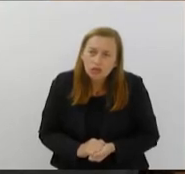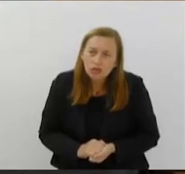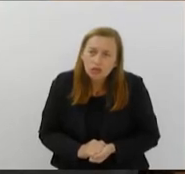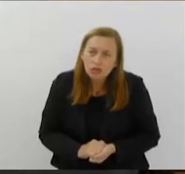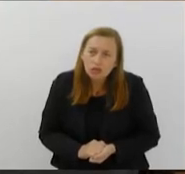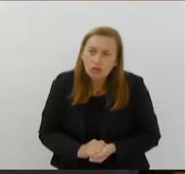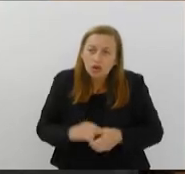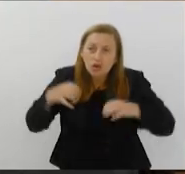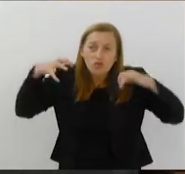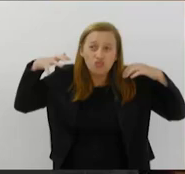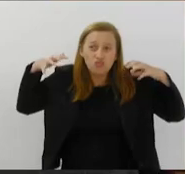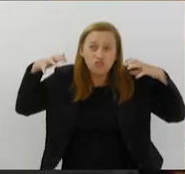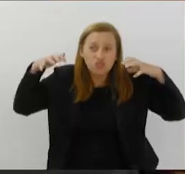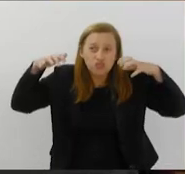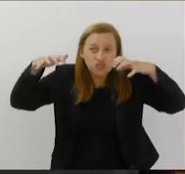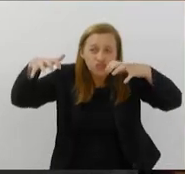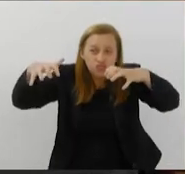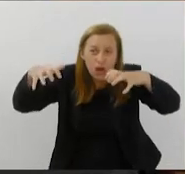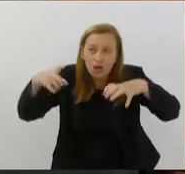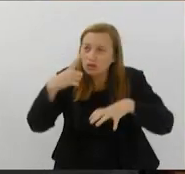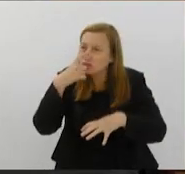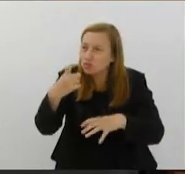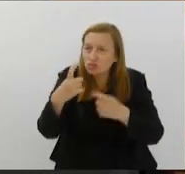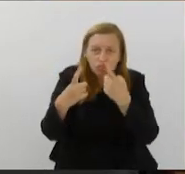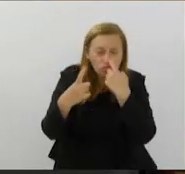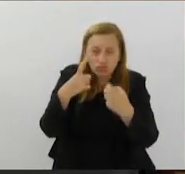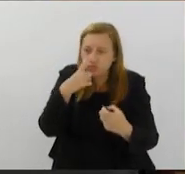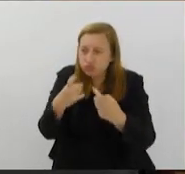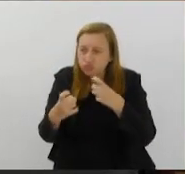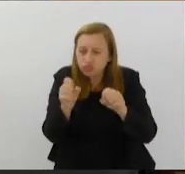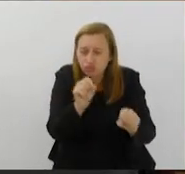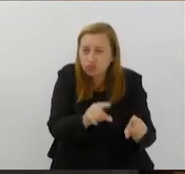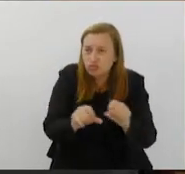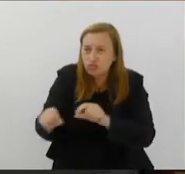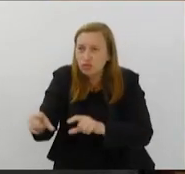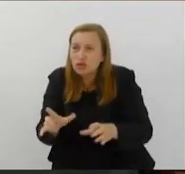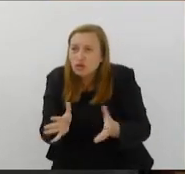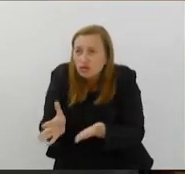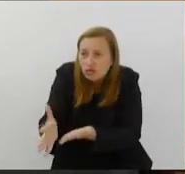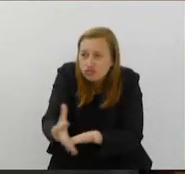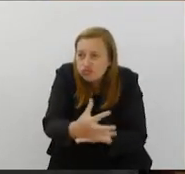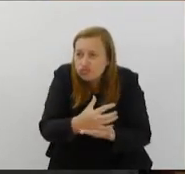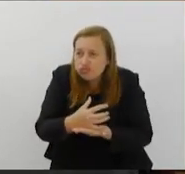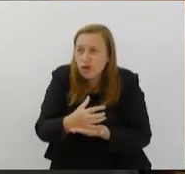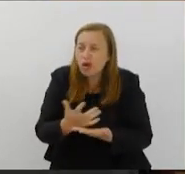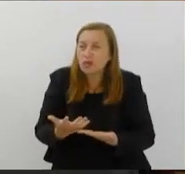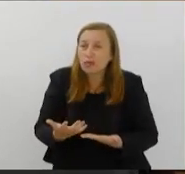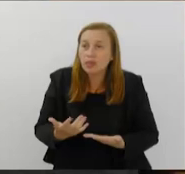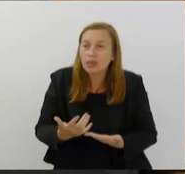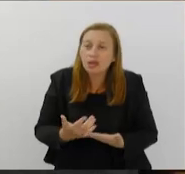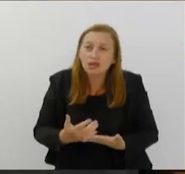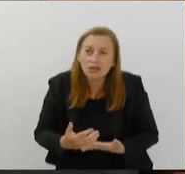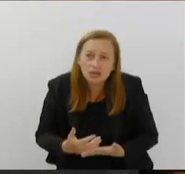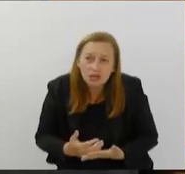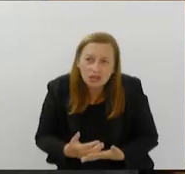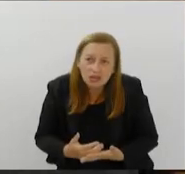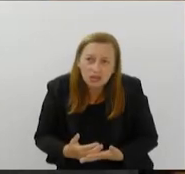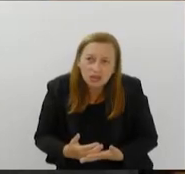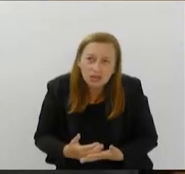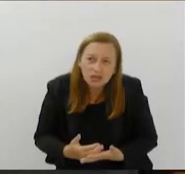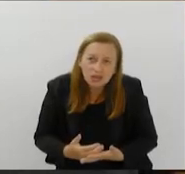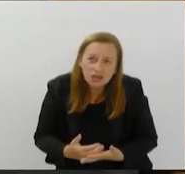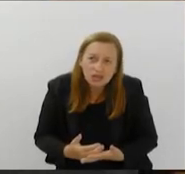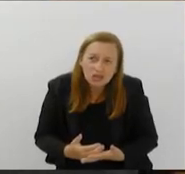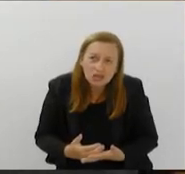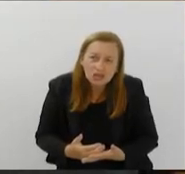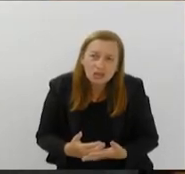chuva, a quantidade de lixo que estava acumulado. E aí eu parando para pensar, será que as pessoas elas estão sabendo fazer esse descarte de lixo?